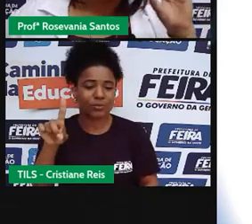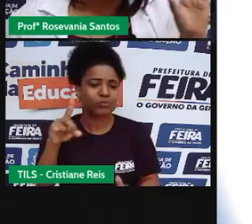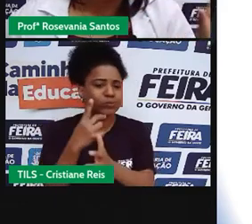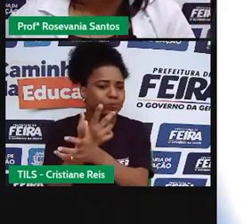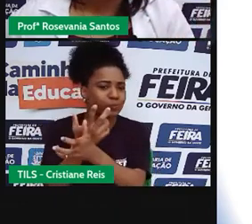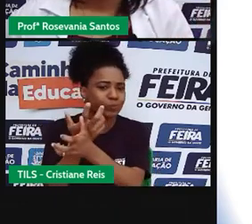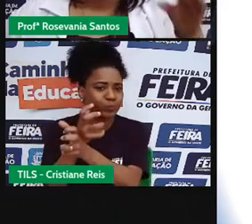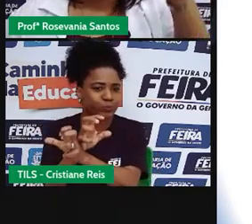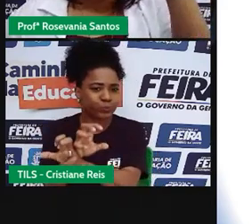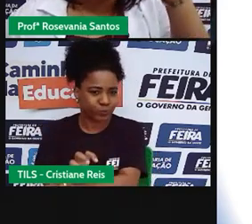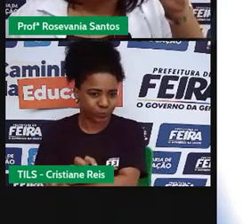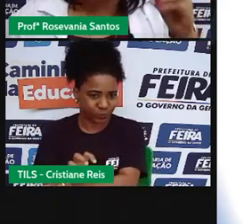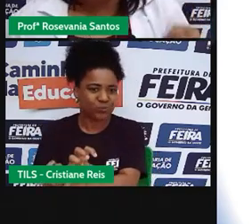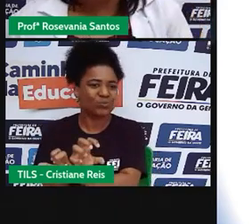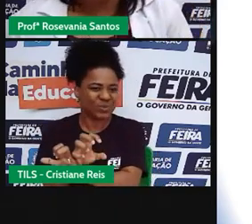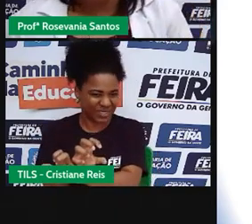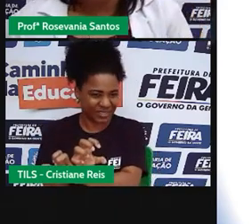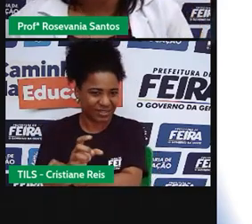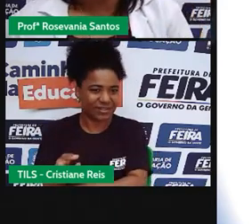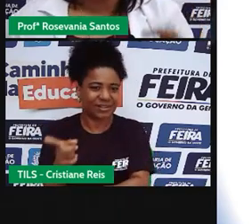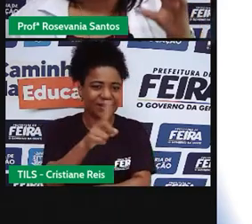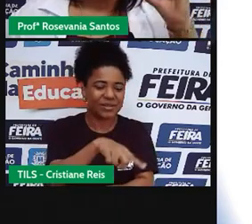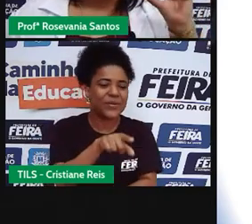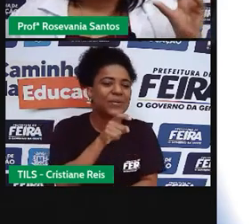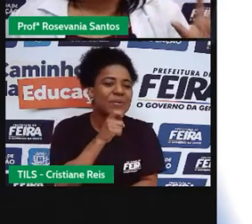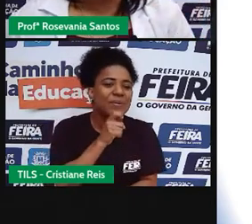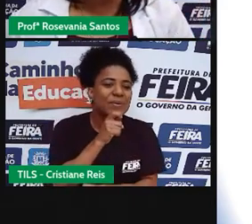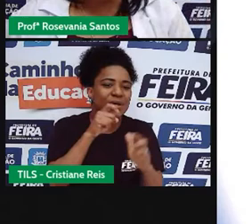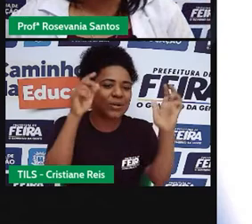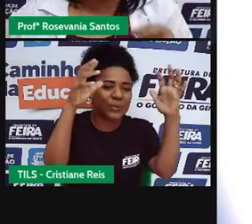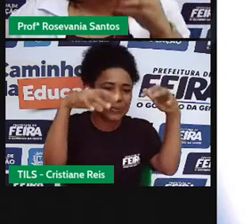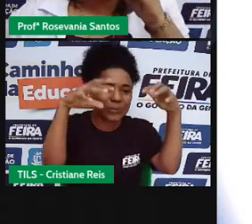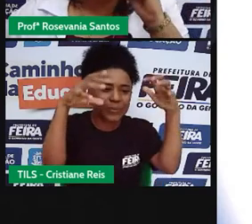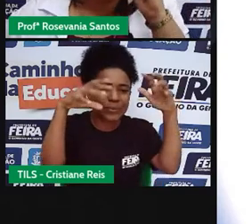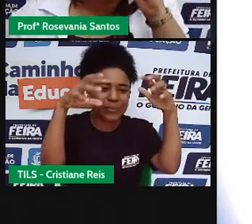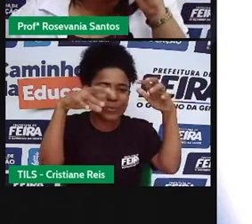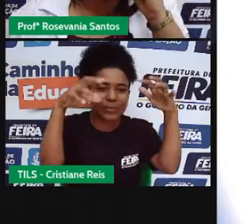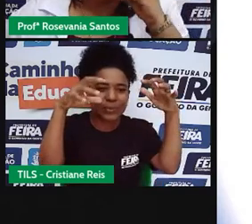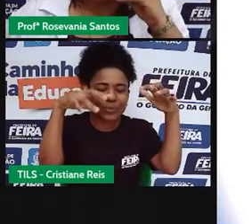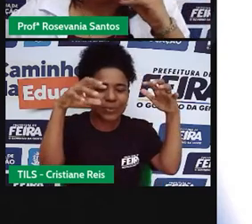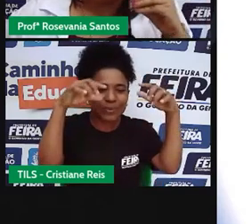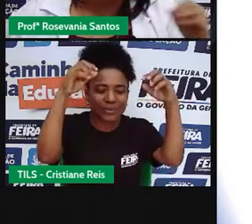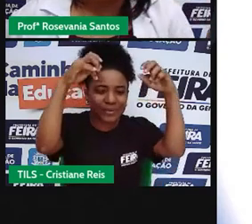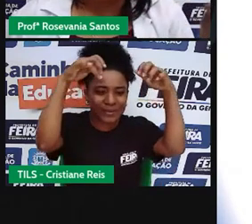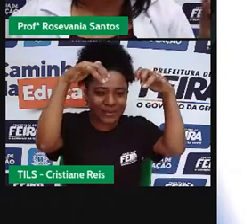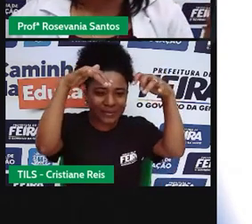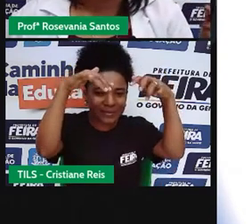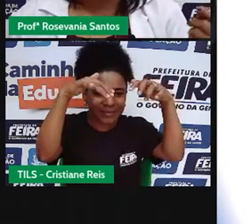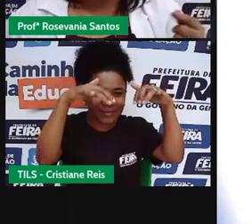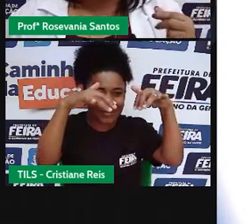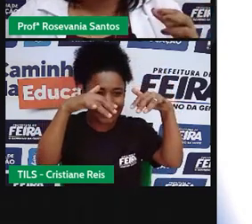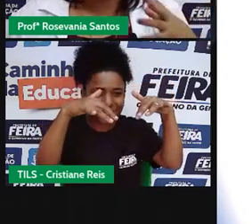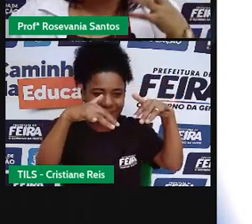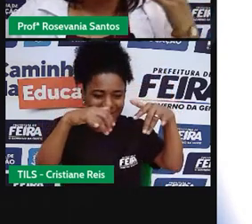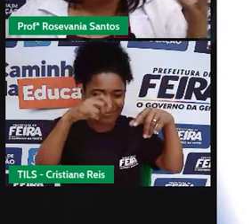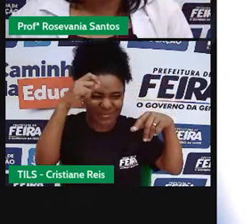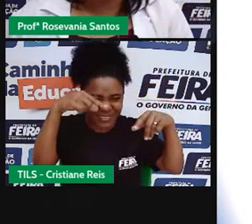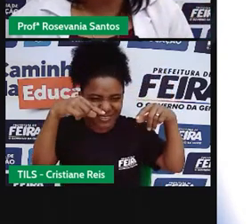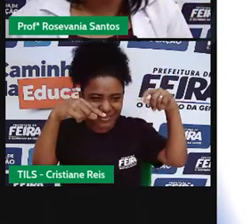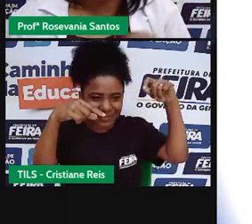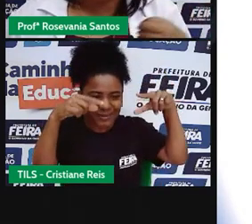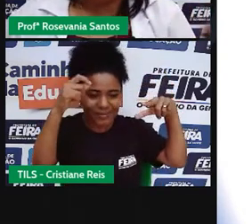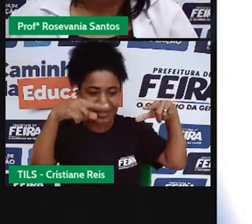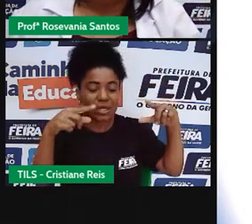dia inteiro, bem pouquinha, com vento, né, assim, um pouco mais suave,